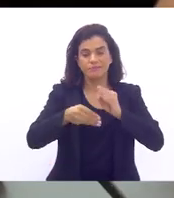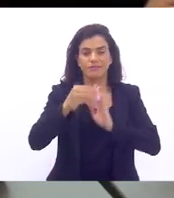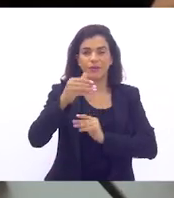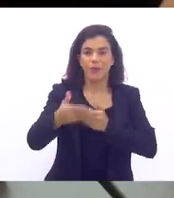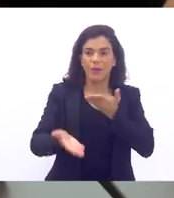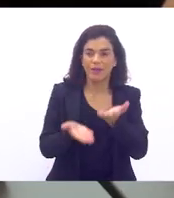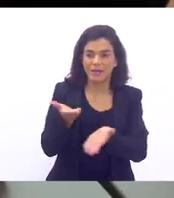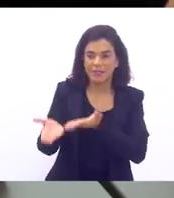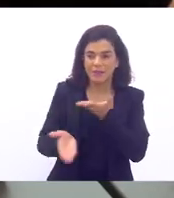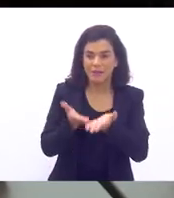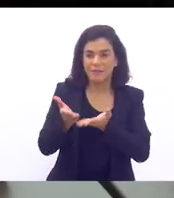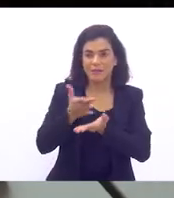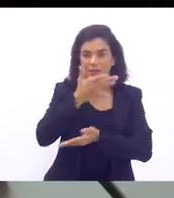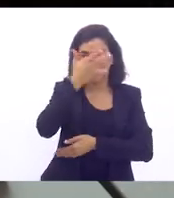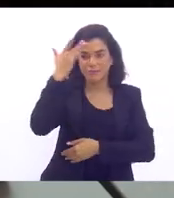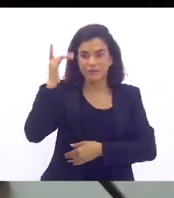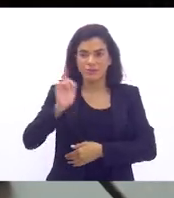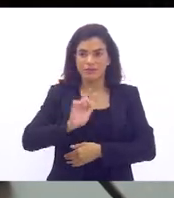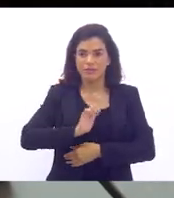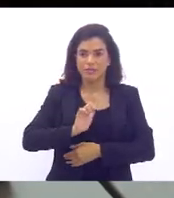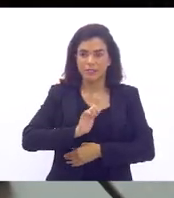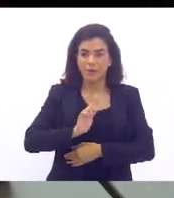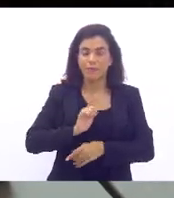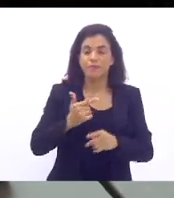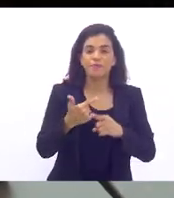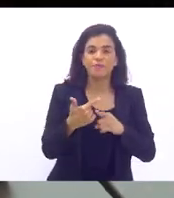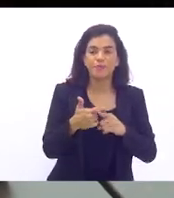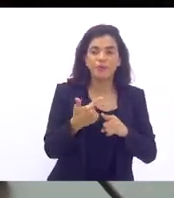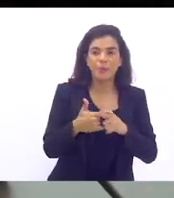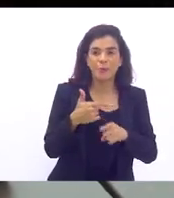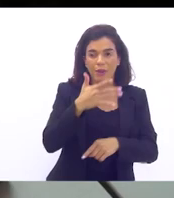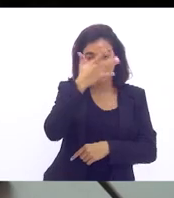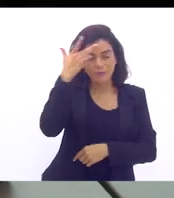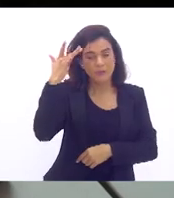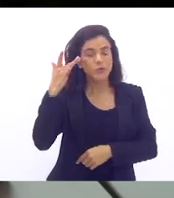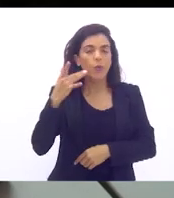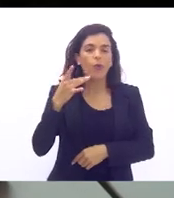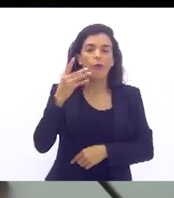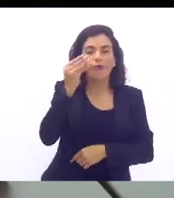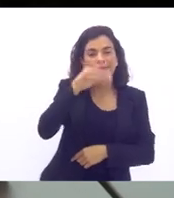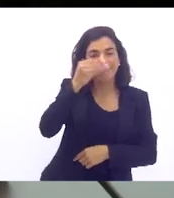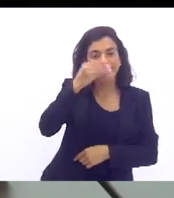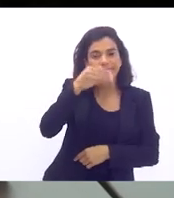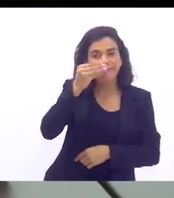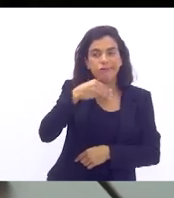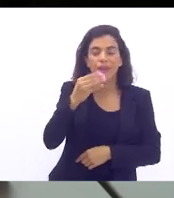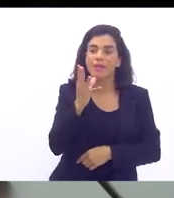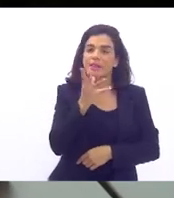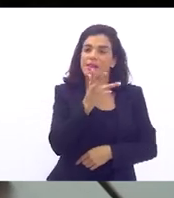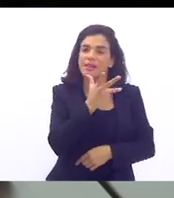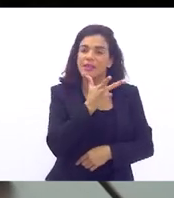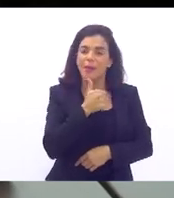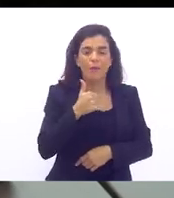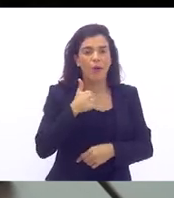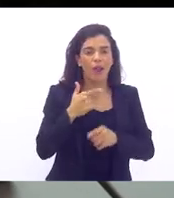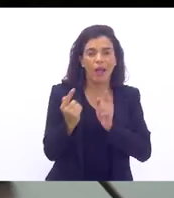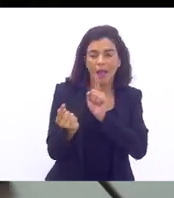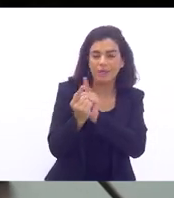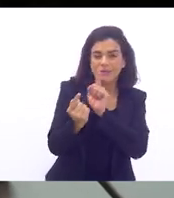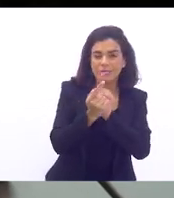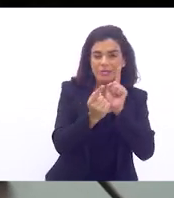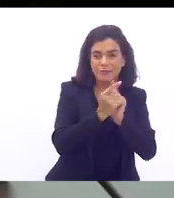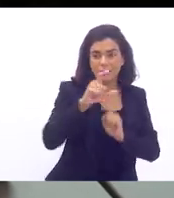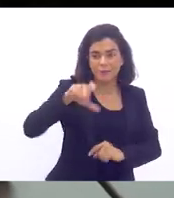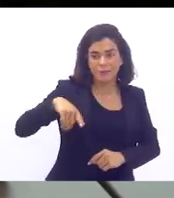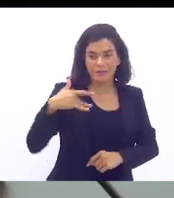os pacientes teriam porque os pacientes e por suficientes demoram muito mais a conseguirem qualquer tipo de atendimento porque tem